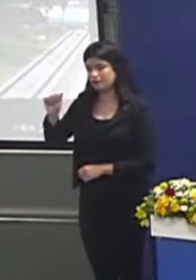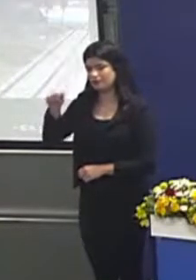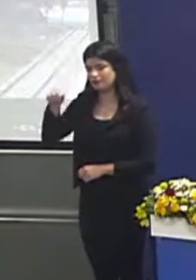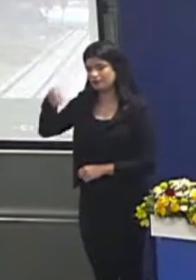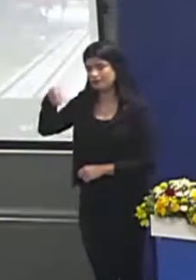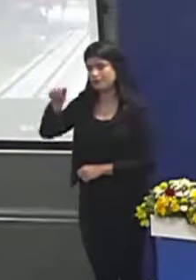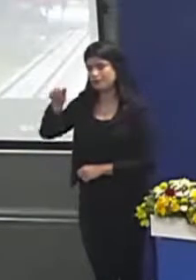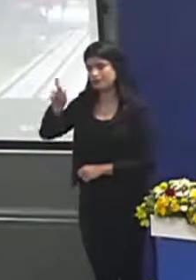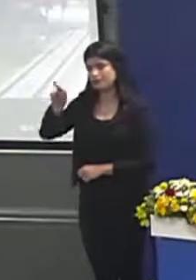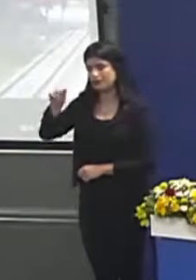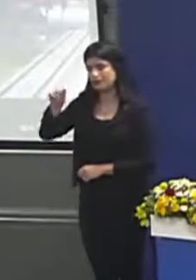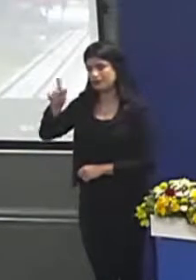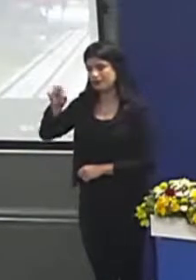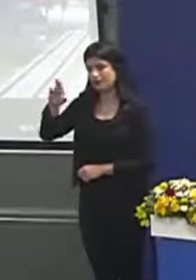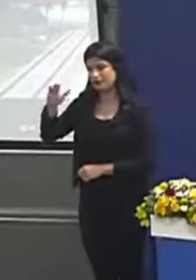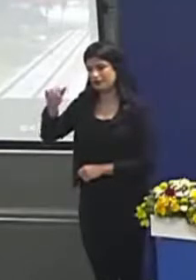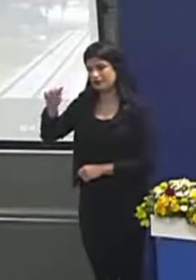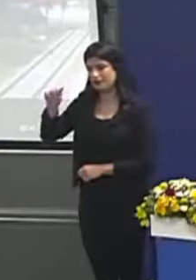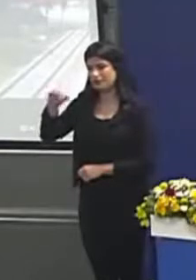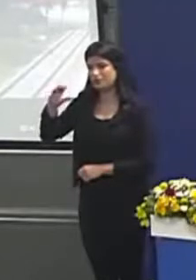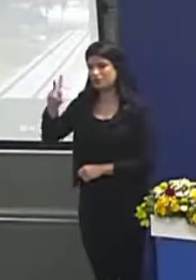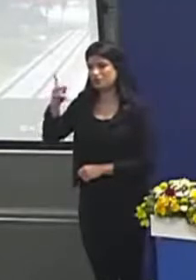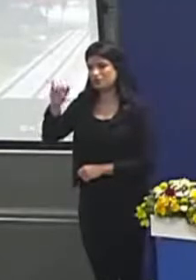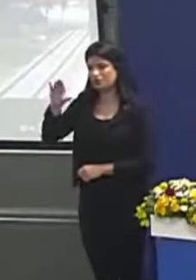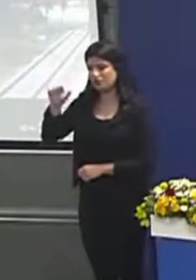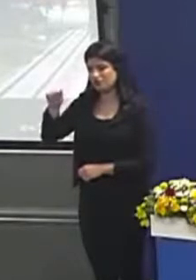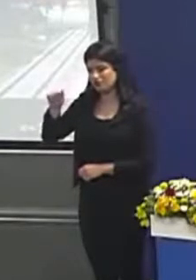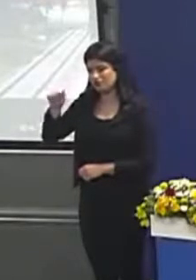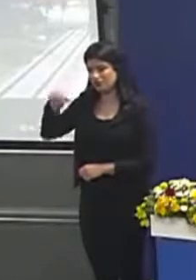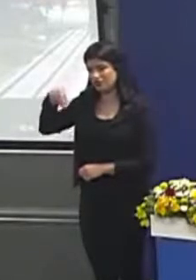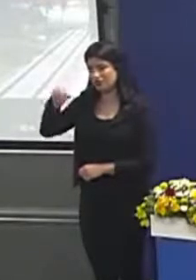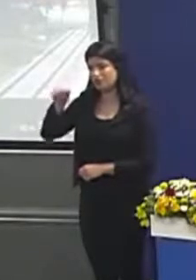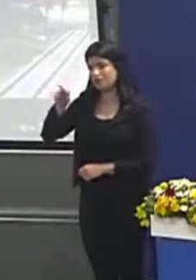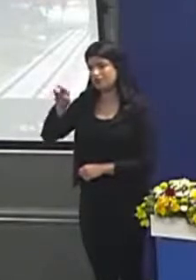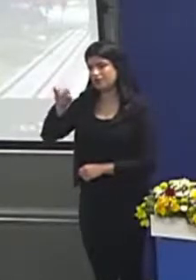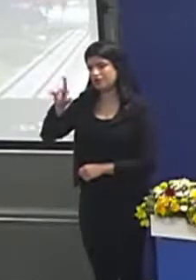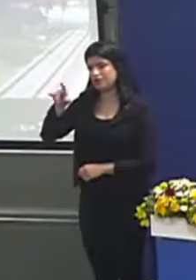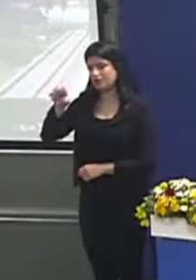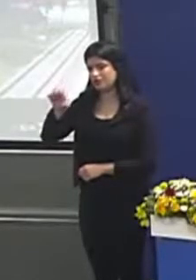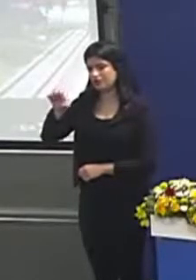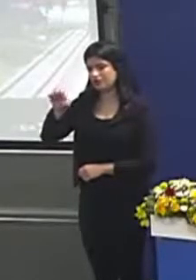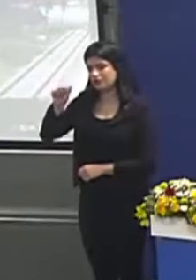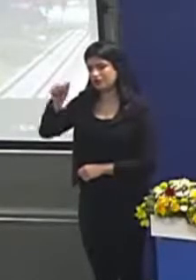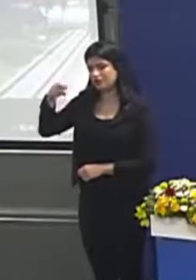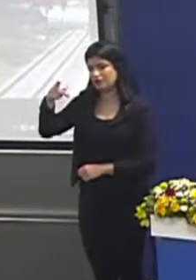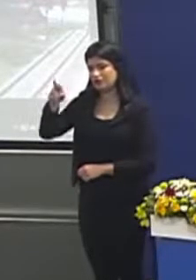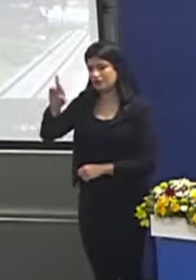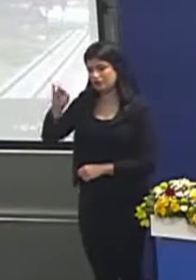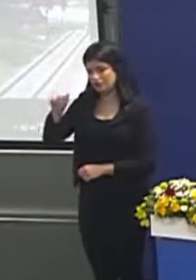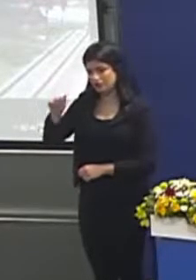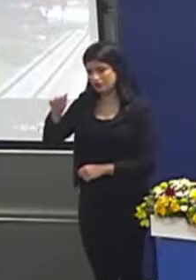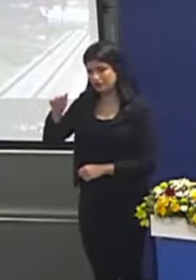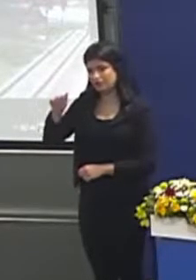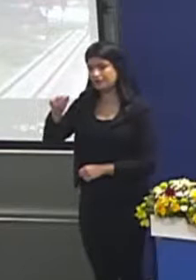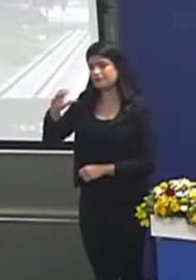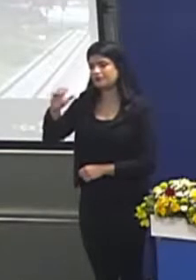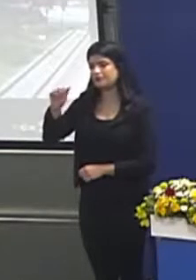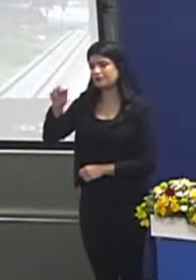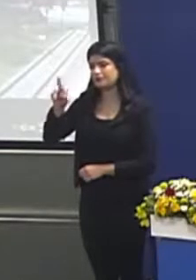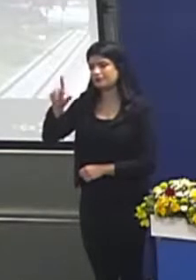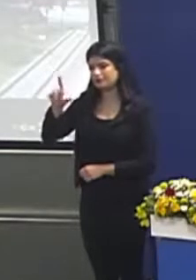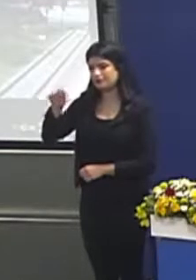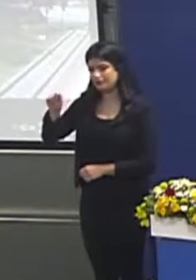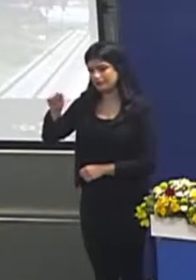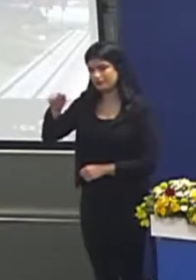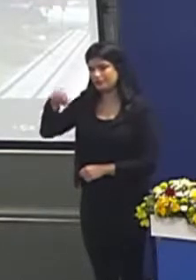Maria da Graça Gonçalves, Chica Guimarães, Marilene Proença, Andréia Garbim, Carla